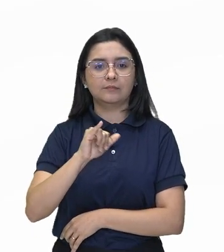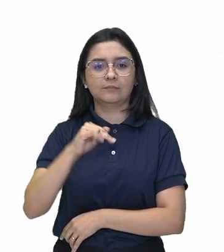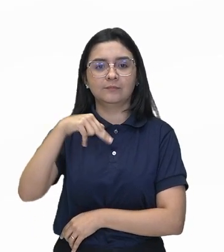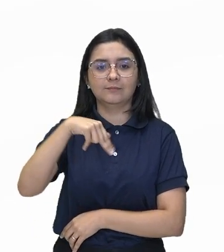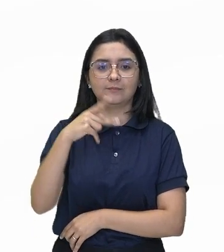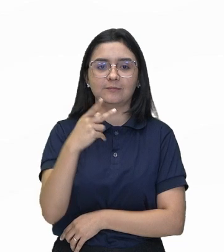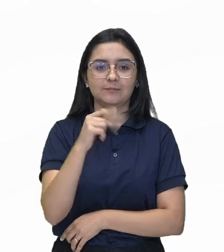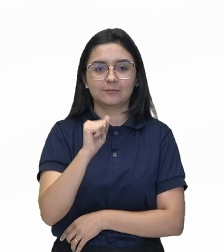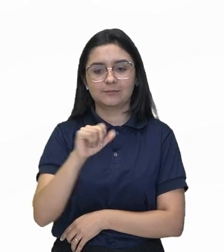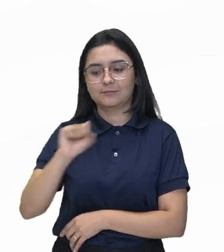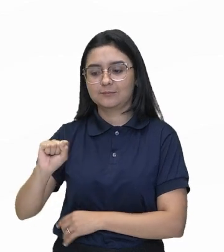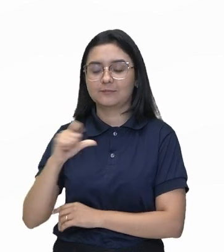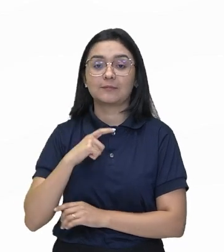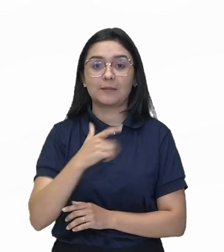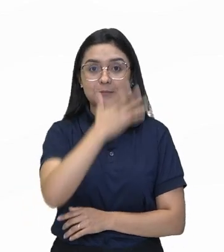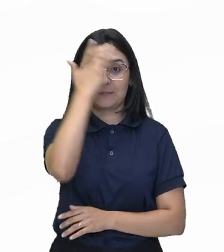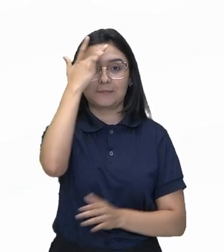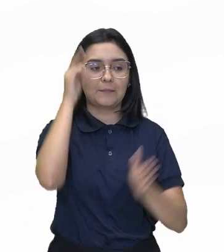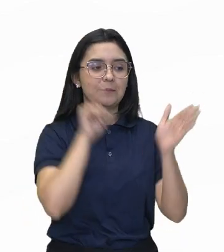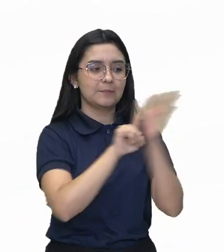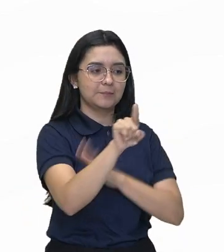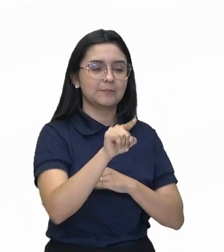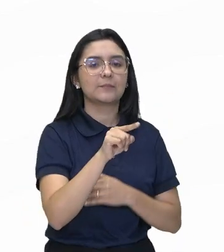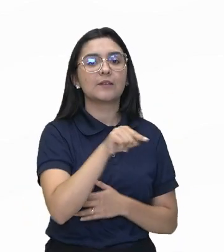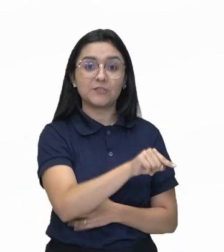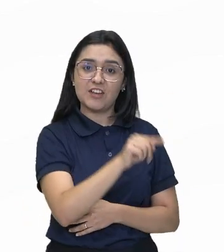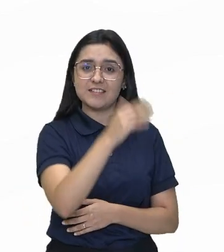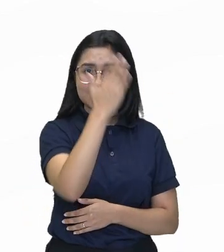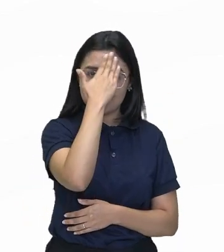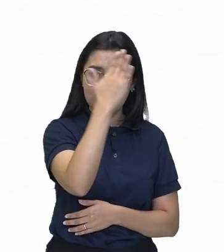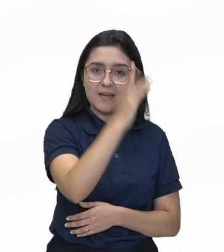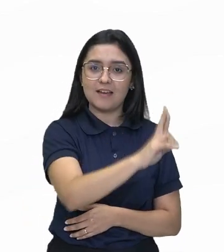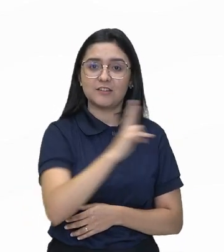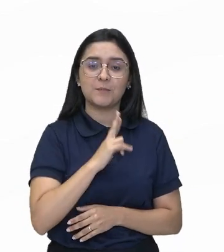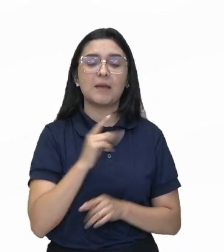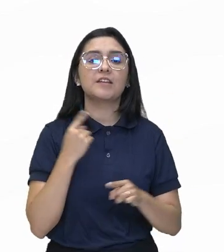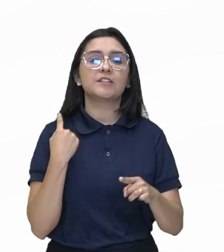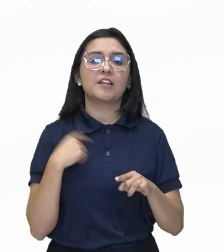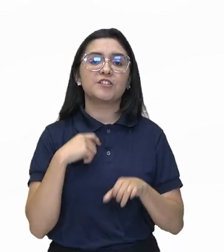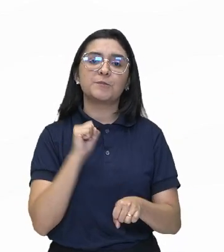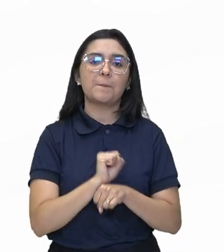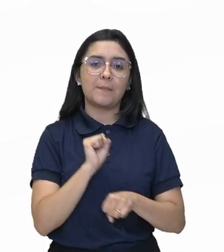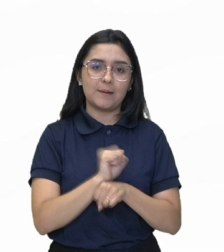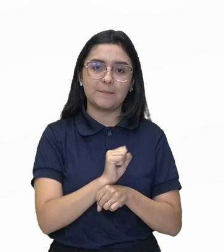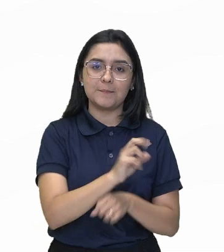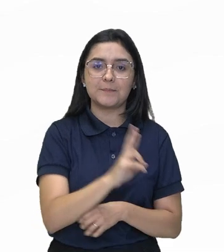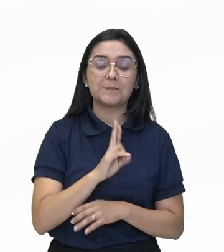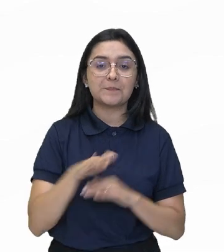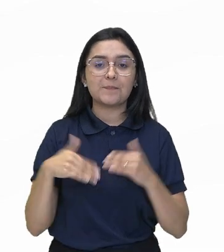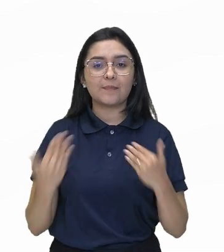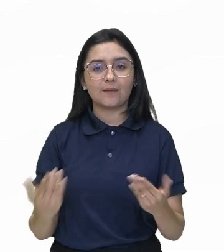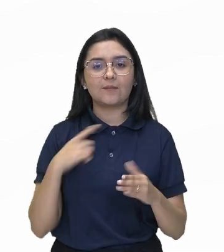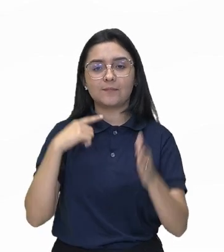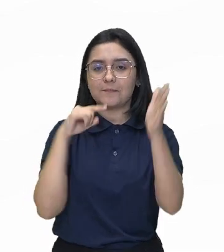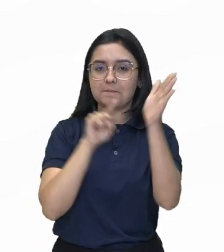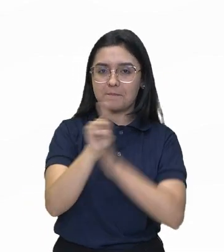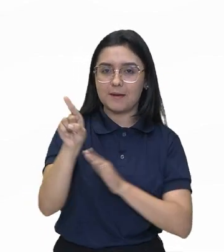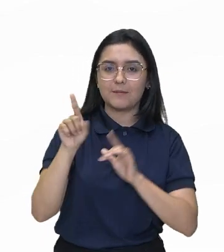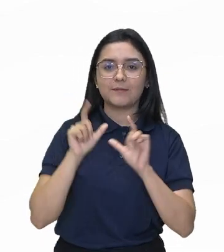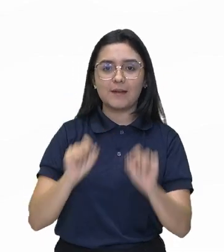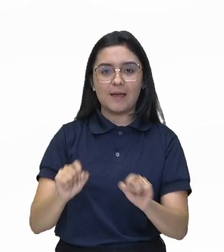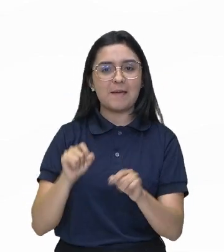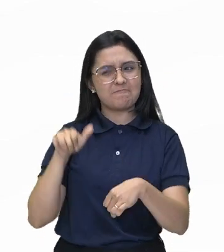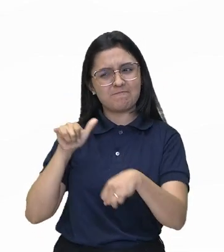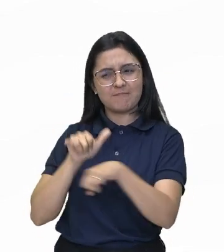perguntas em que quem pergunta já sabe a resposta e espera que o outro adivinhe. Geralmente as perguntas são